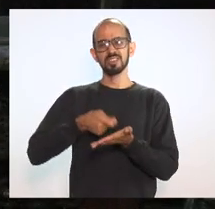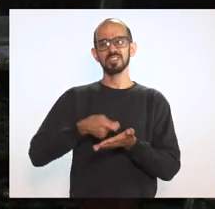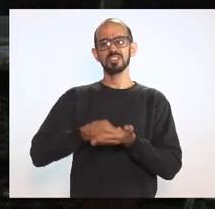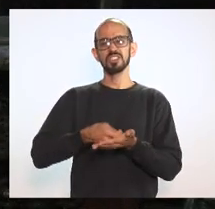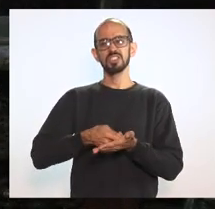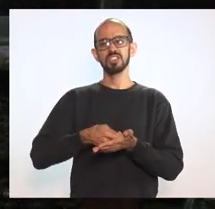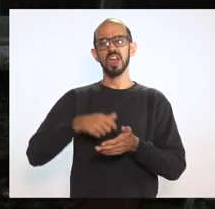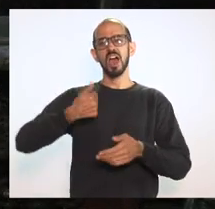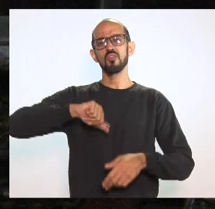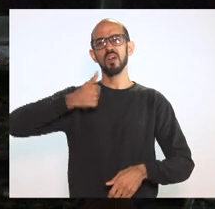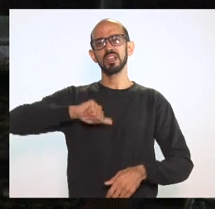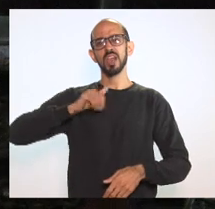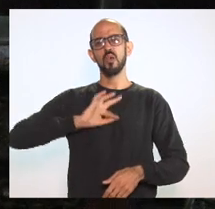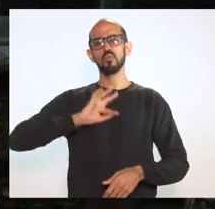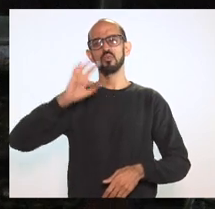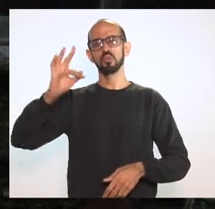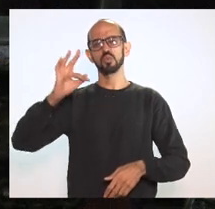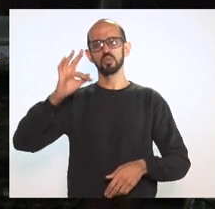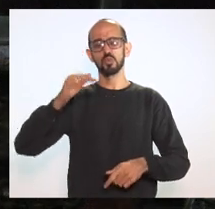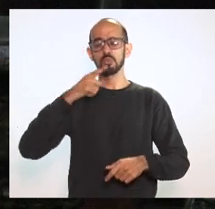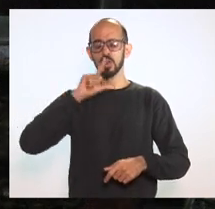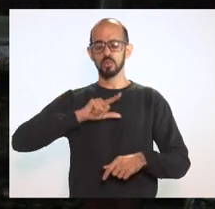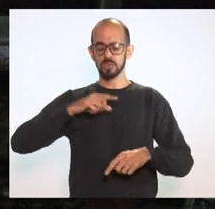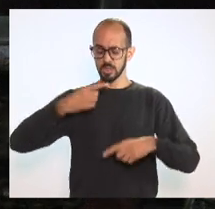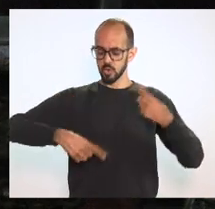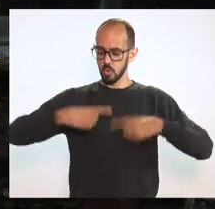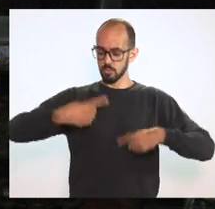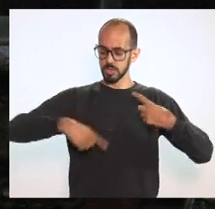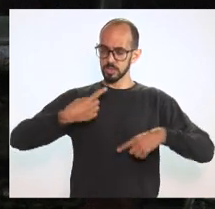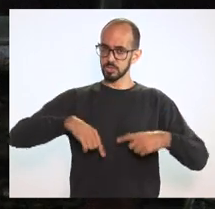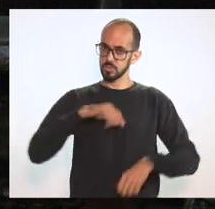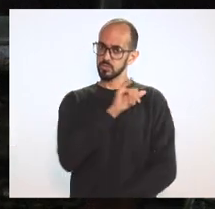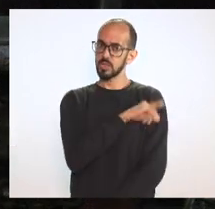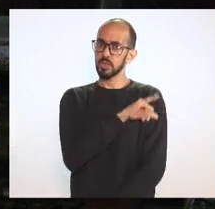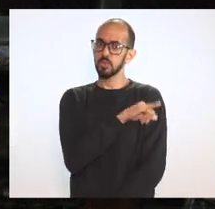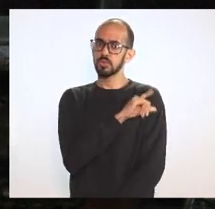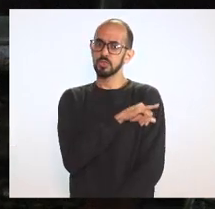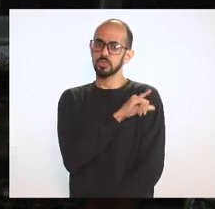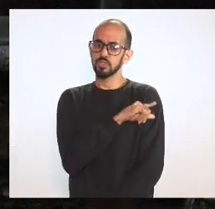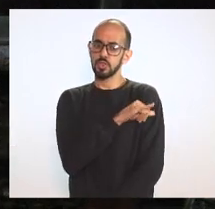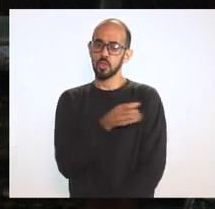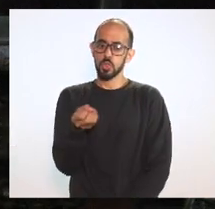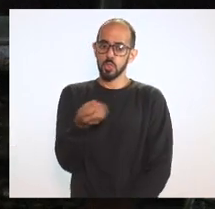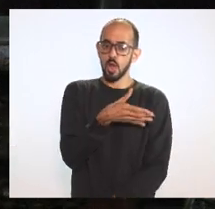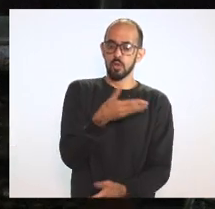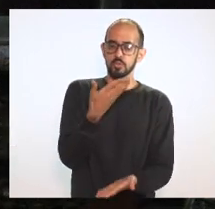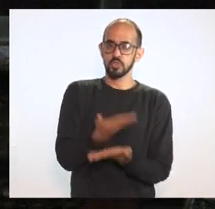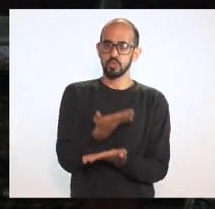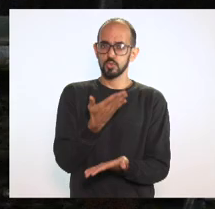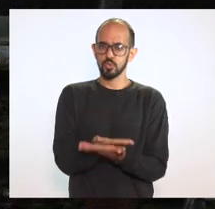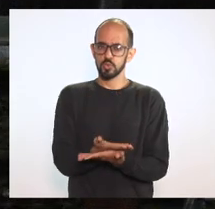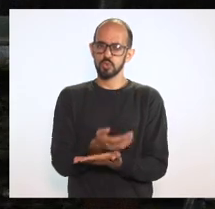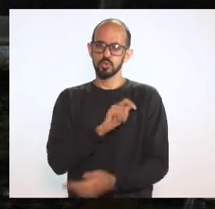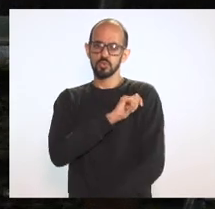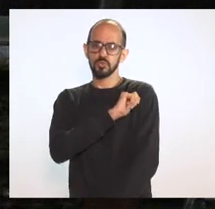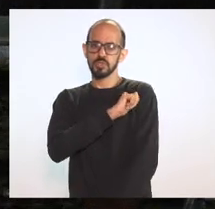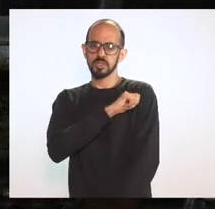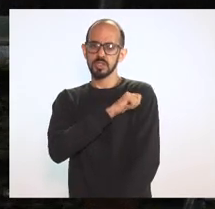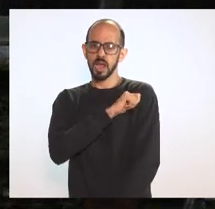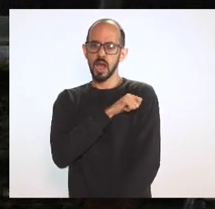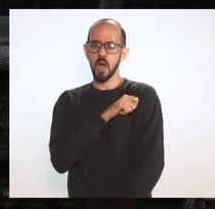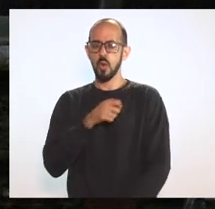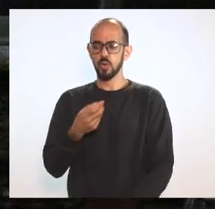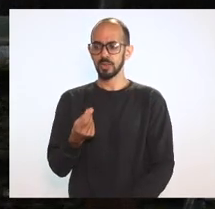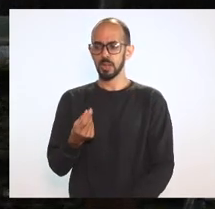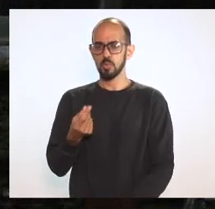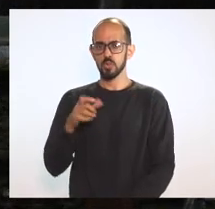políticas públicas que aumentem a competitividade do Rio de Janeiro, novos estudos da parte fiscal e tributária do